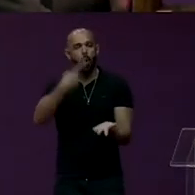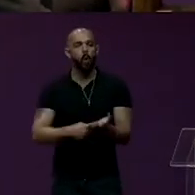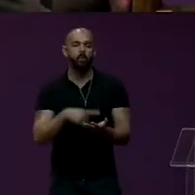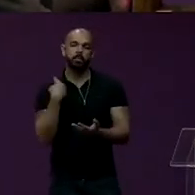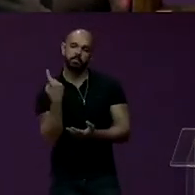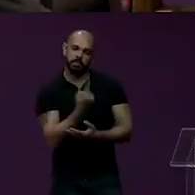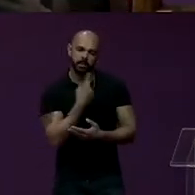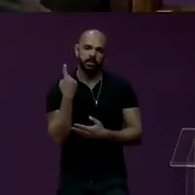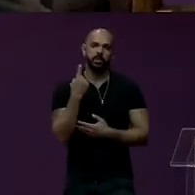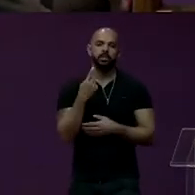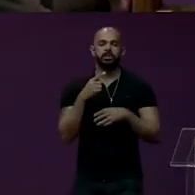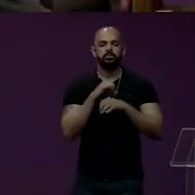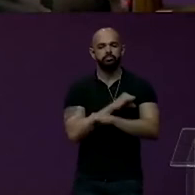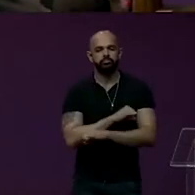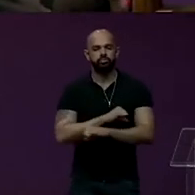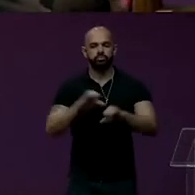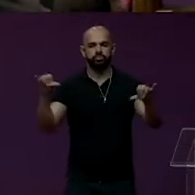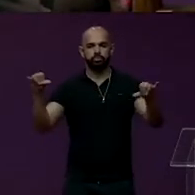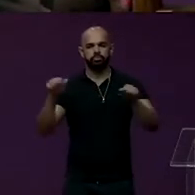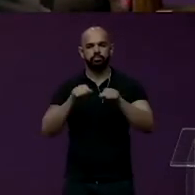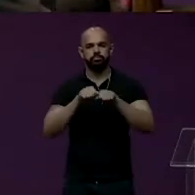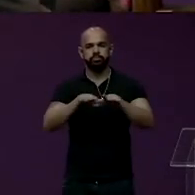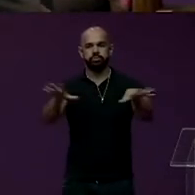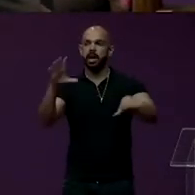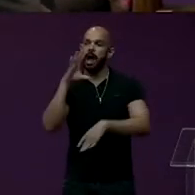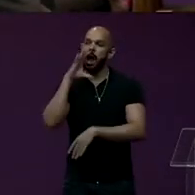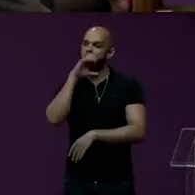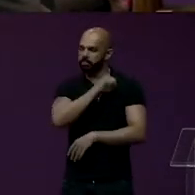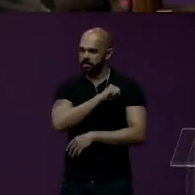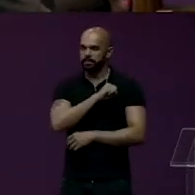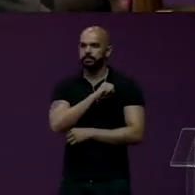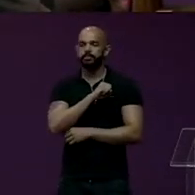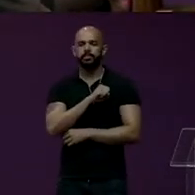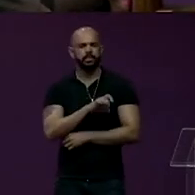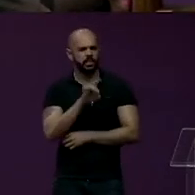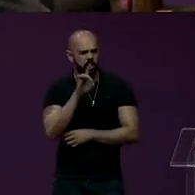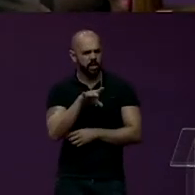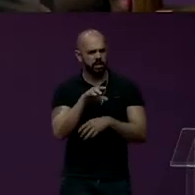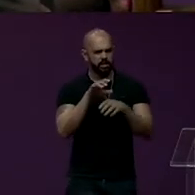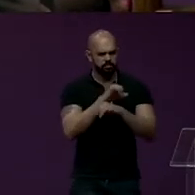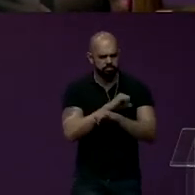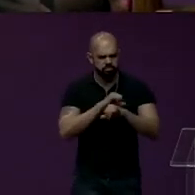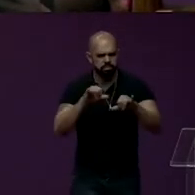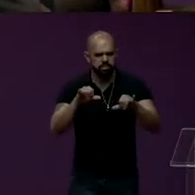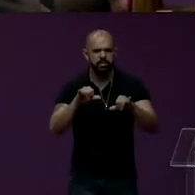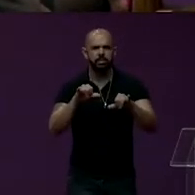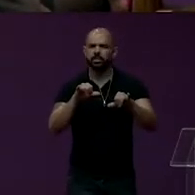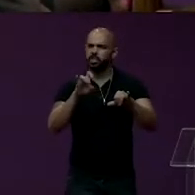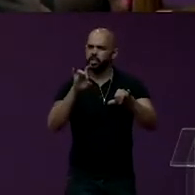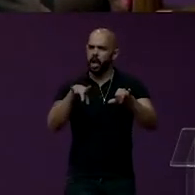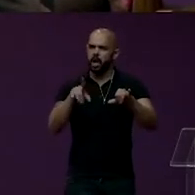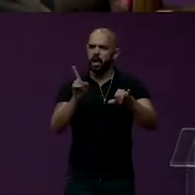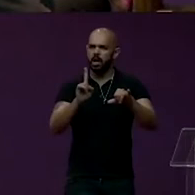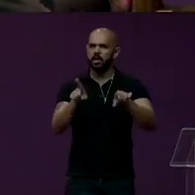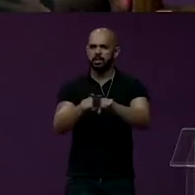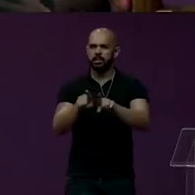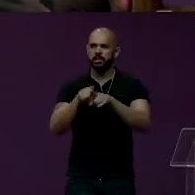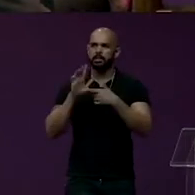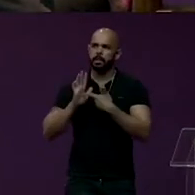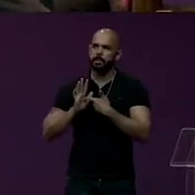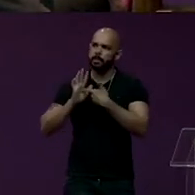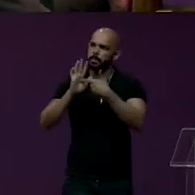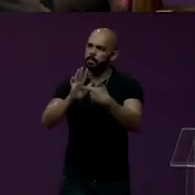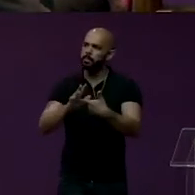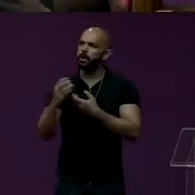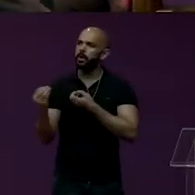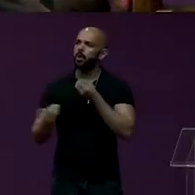compromisso nosso de divulgá-lo rapidamente, e não só divulgá-lo, mas também já mostrar